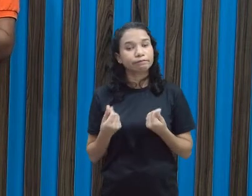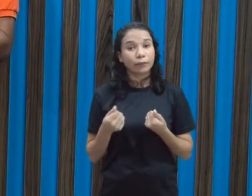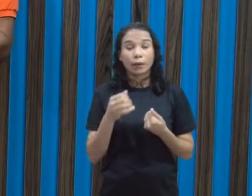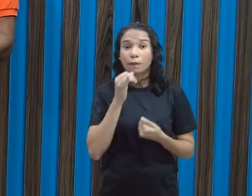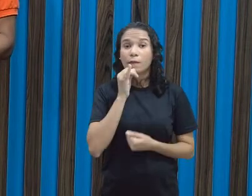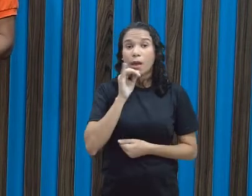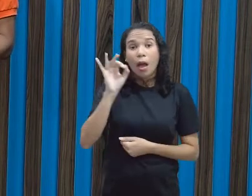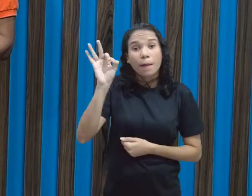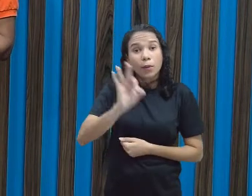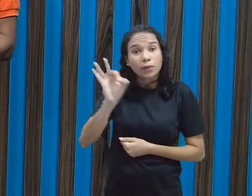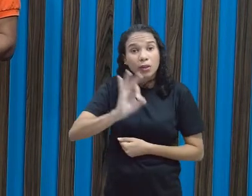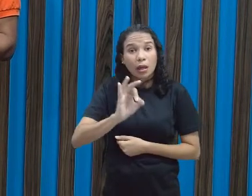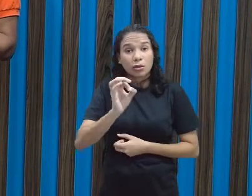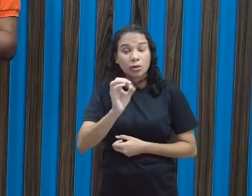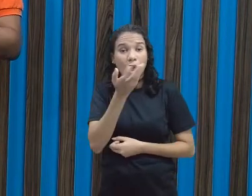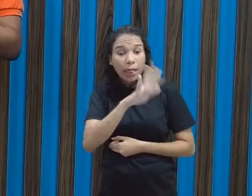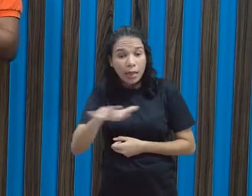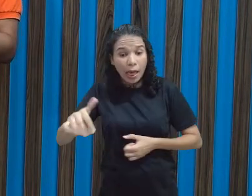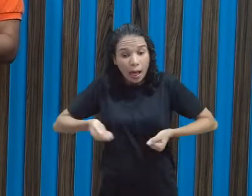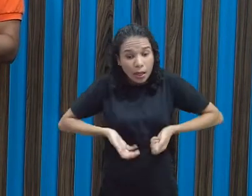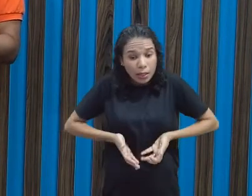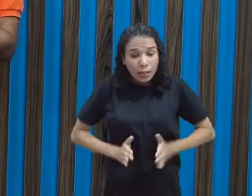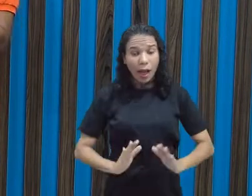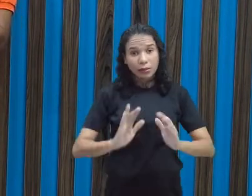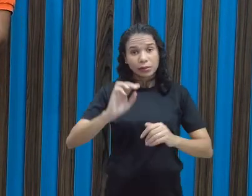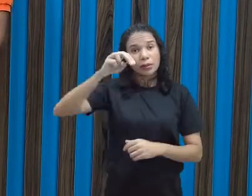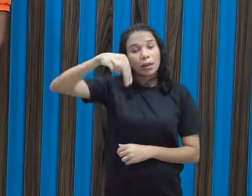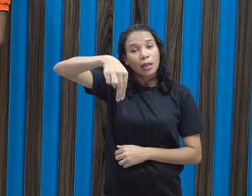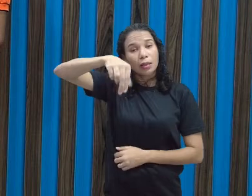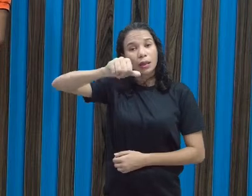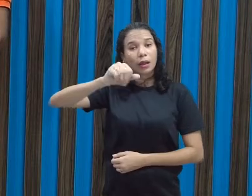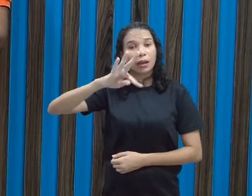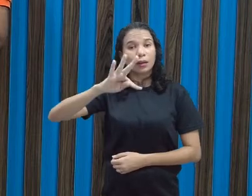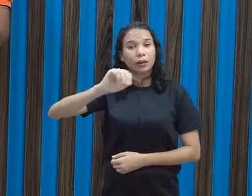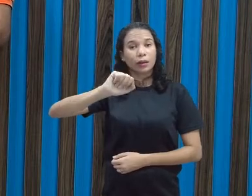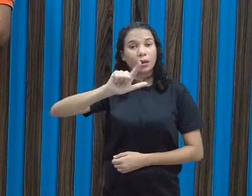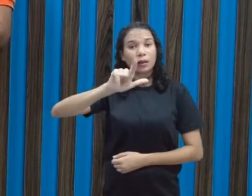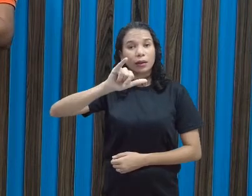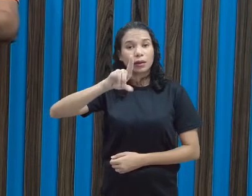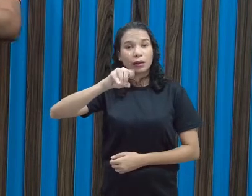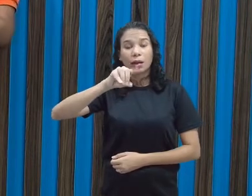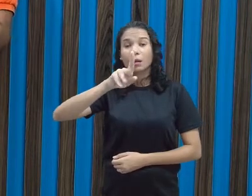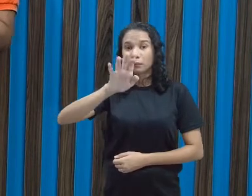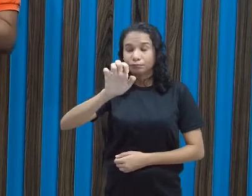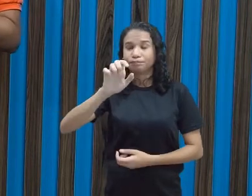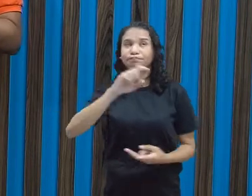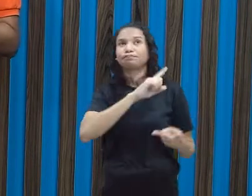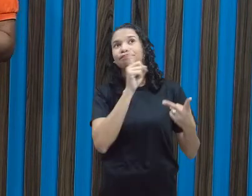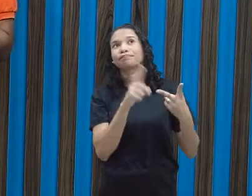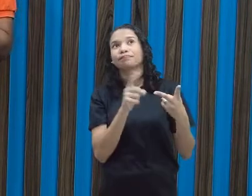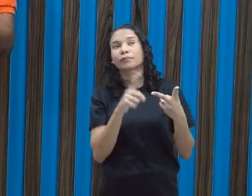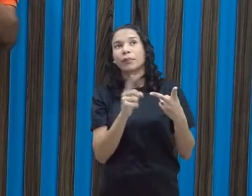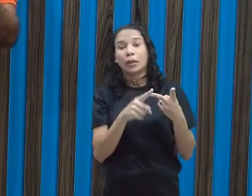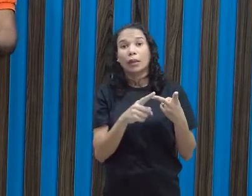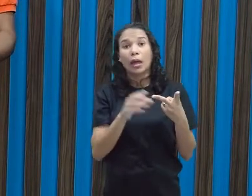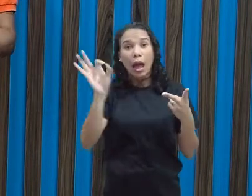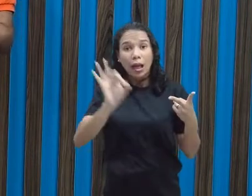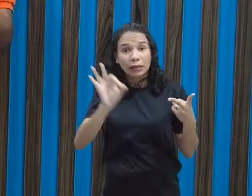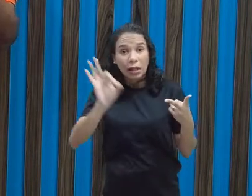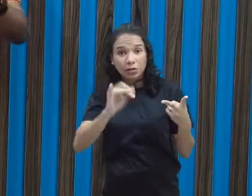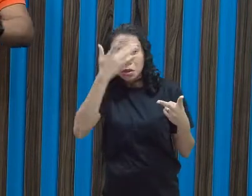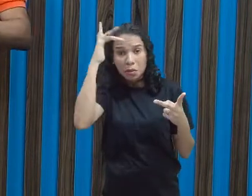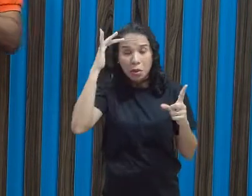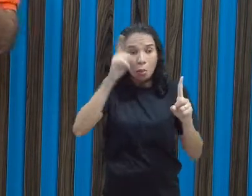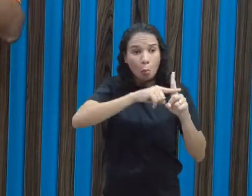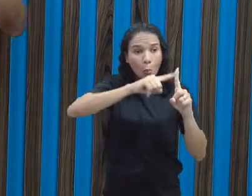taxa de natalidade, que são as pessoas que nascem, né, vivas, a taxa de fecundidade. Veja que